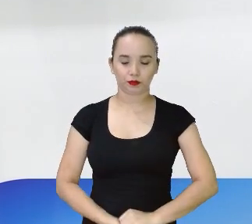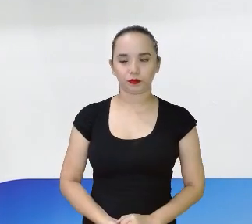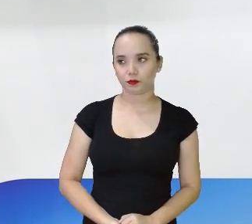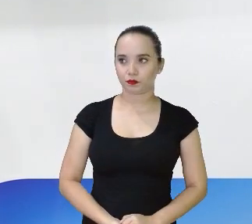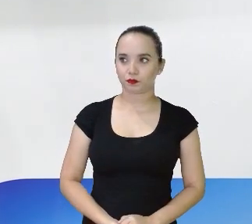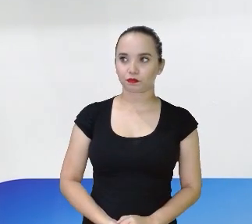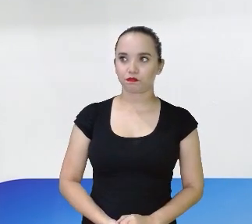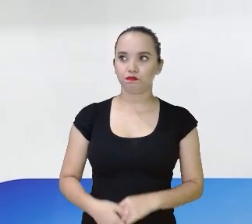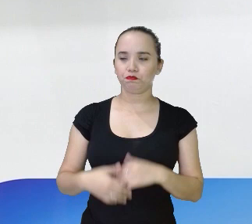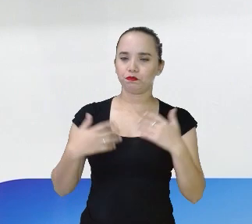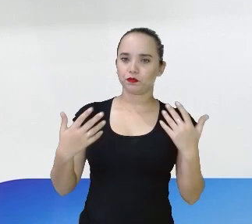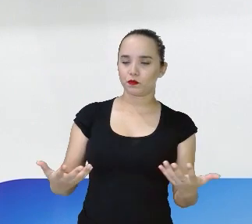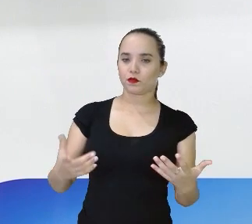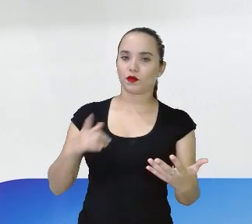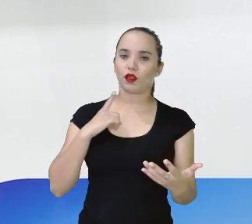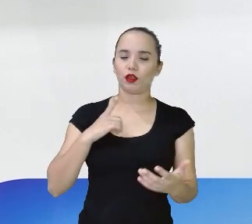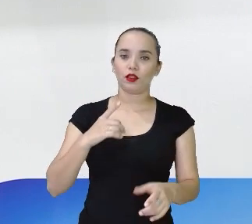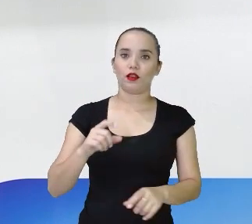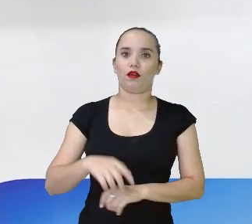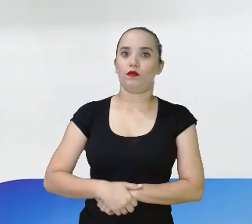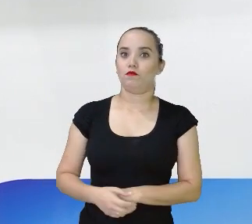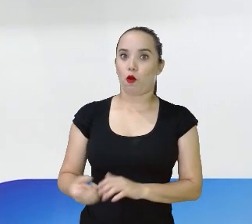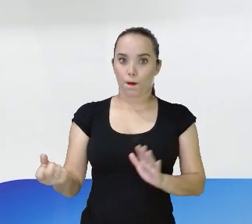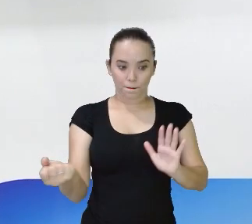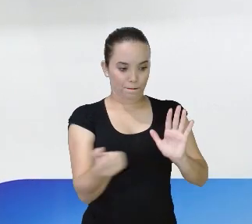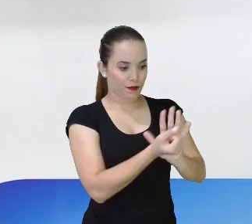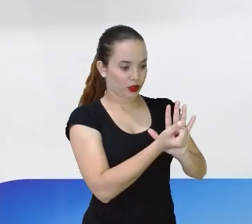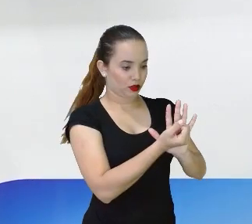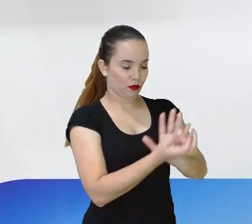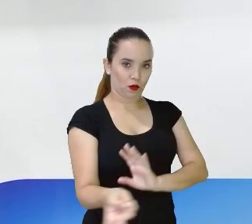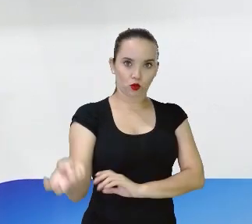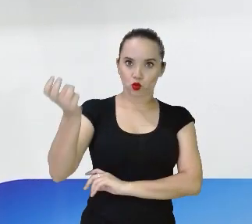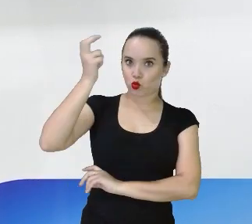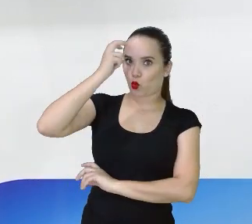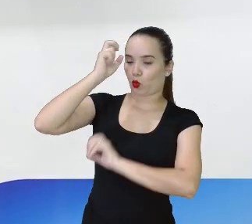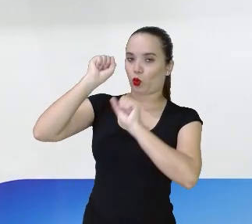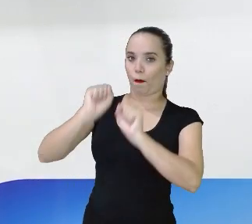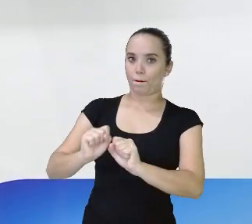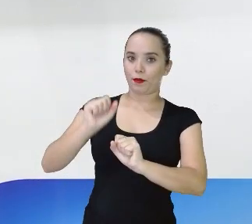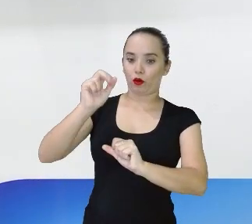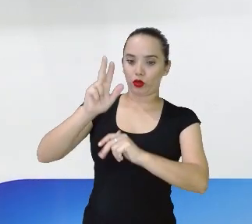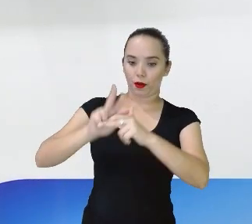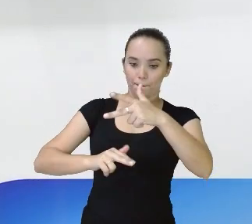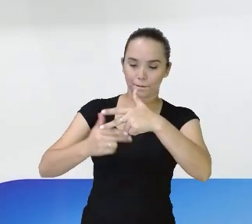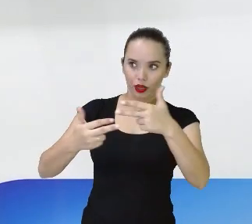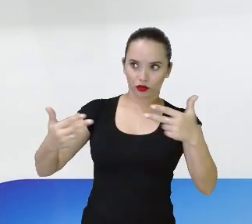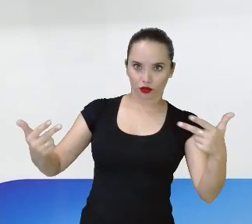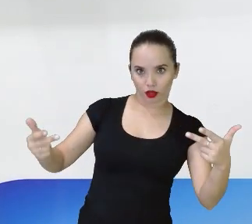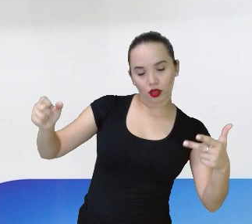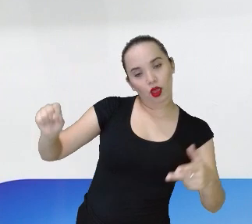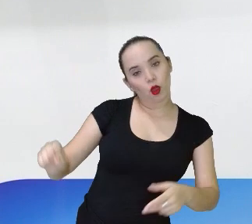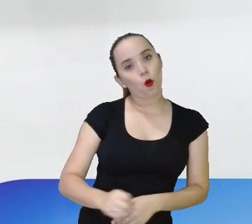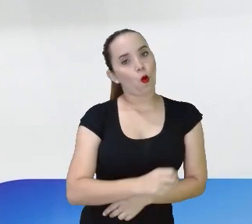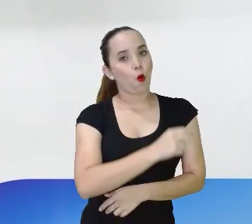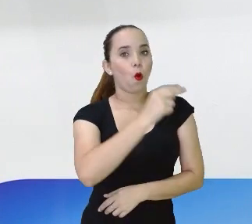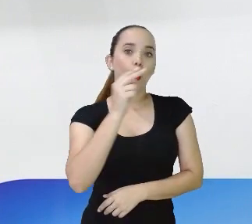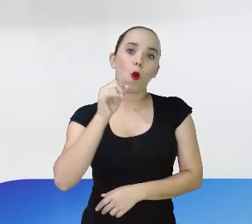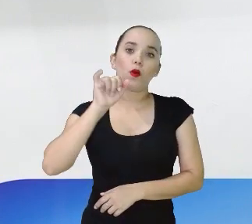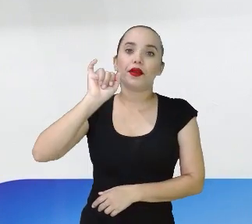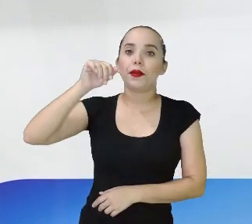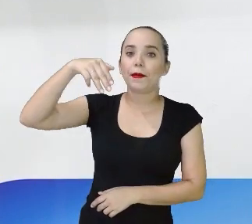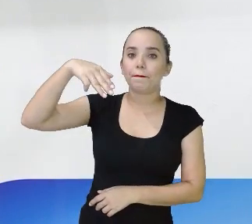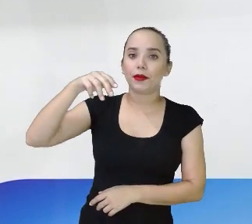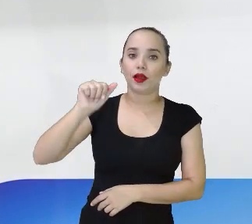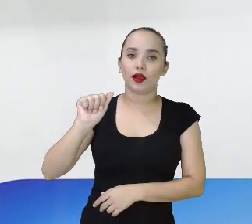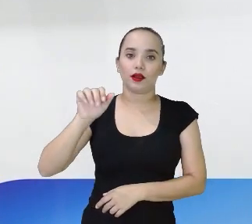a gente pensa que o patrimônio cultural, ele pode ser material ou imaterial.